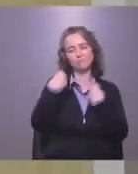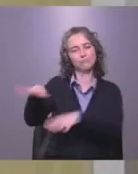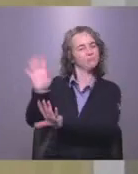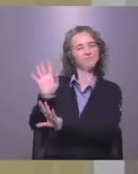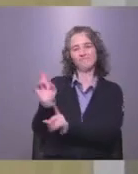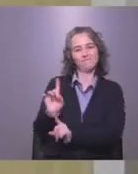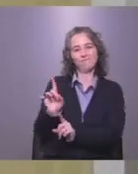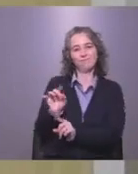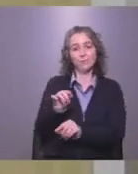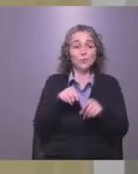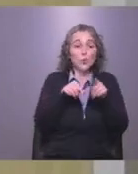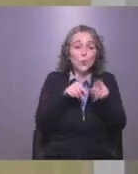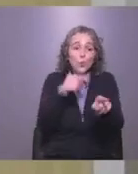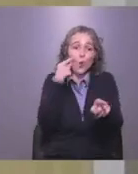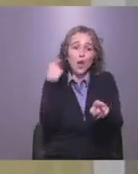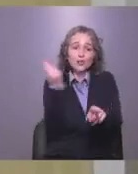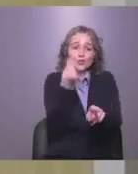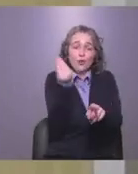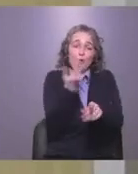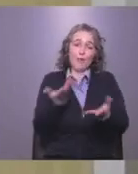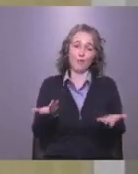que estás no vigor da vida,